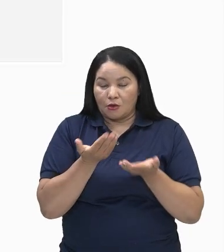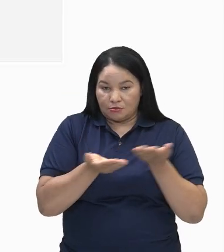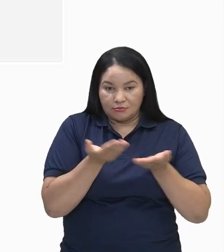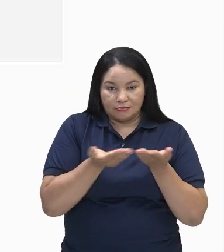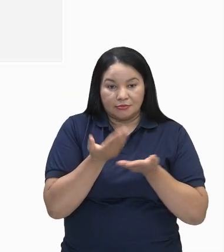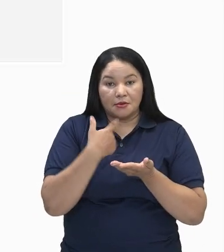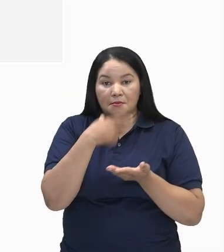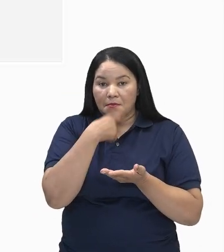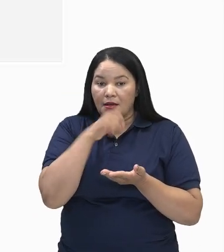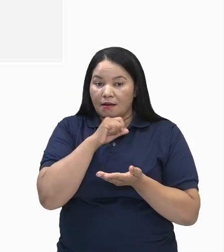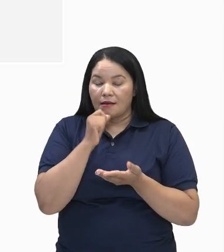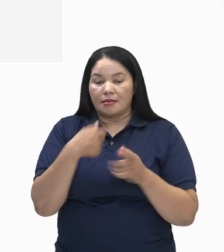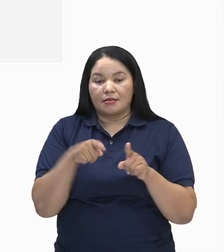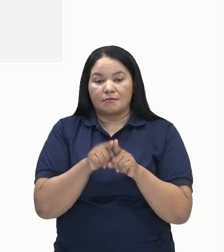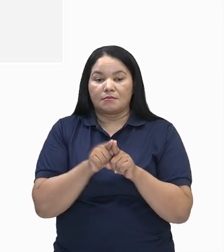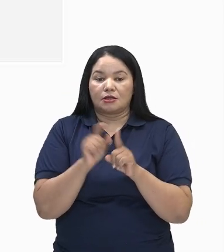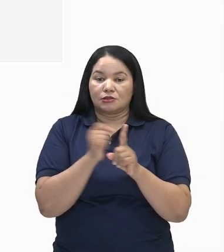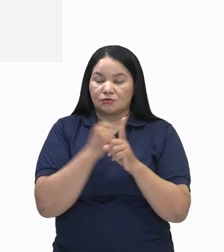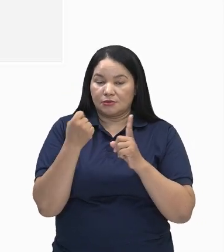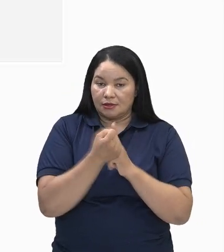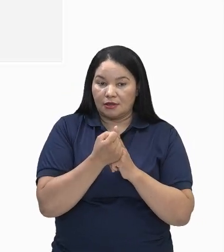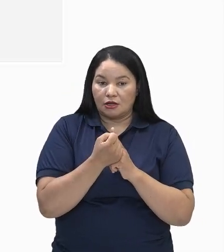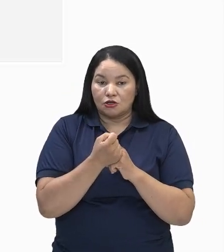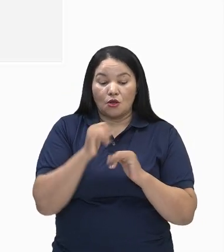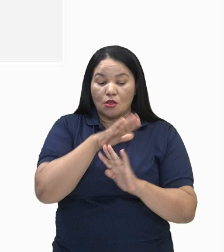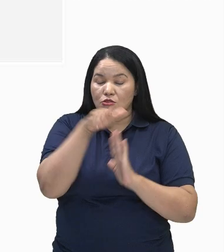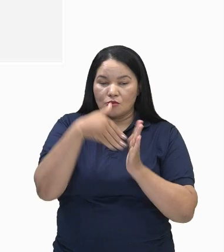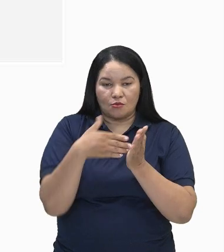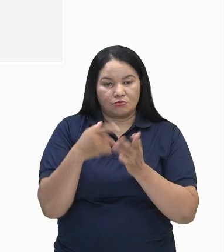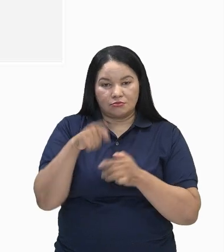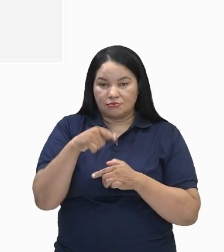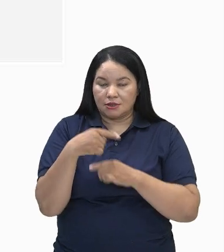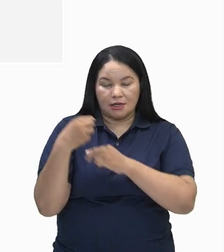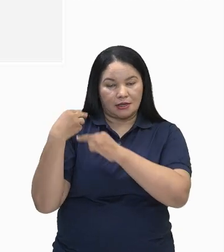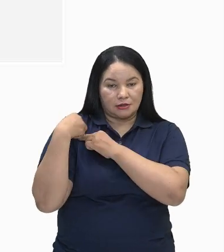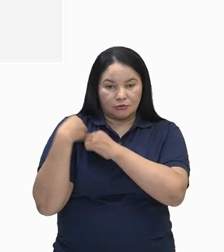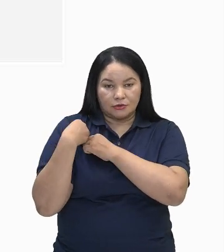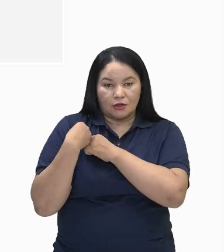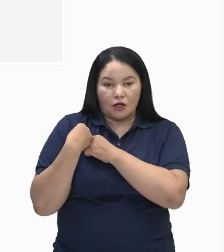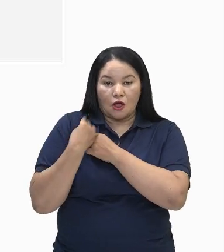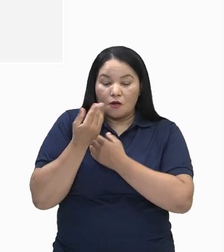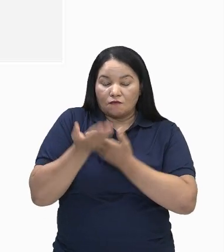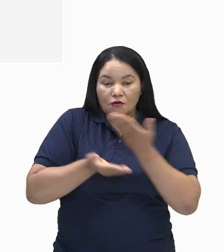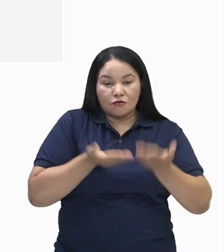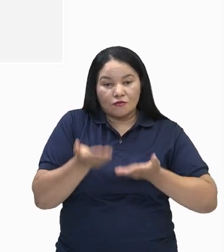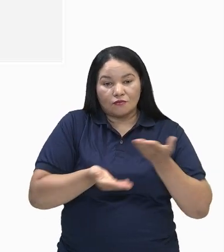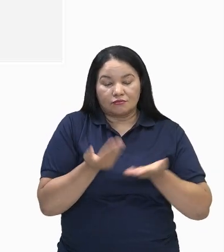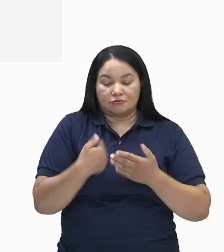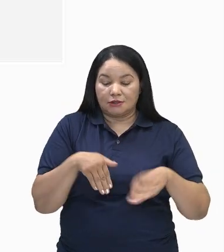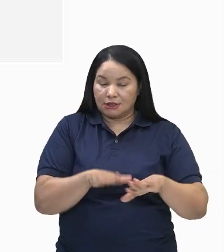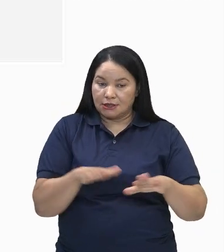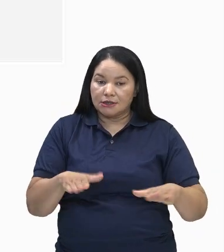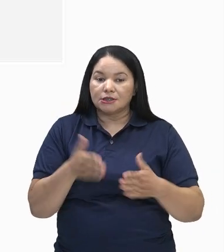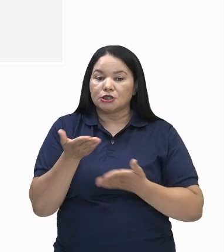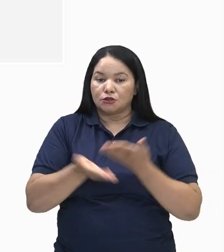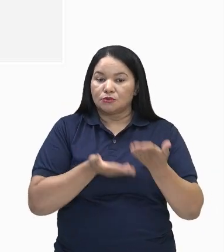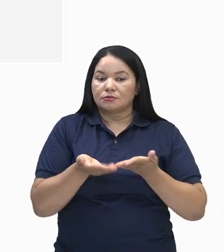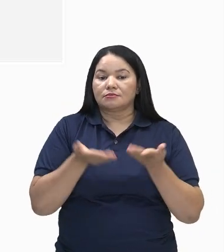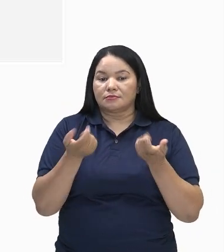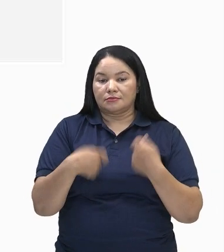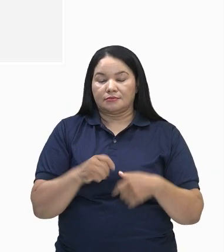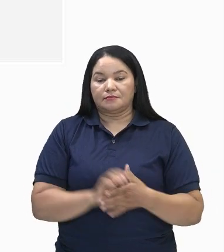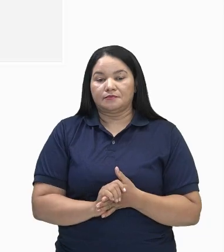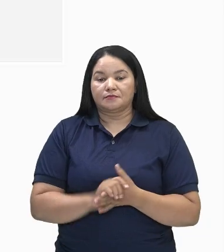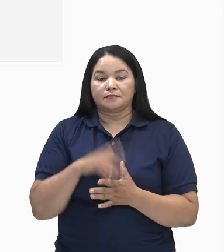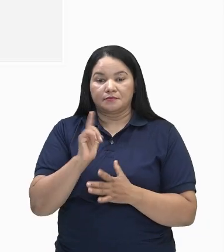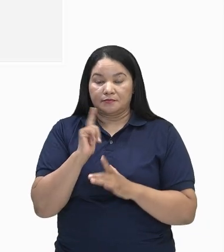da sociedade, né? Todos são responsáveis, afinal, pela criança. Ações para garantir